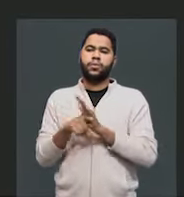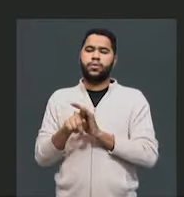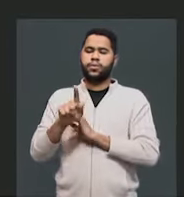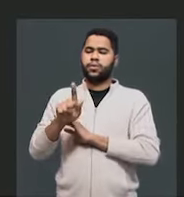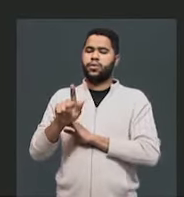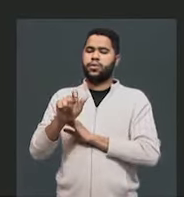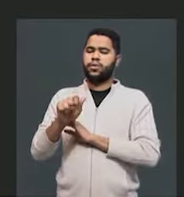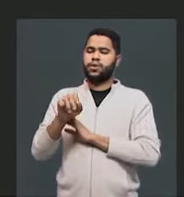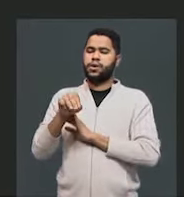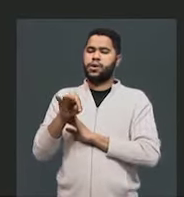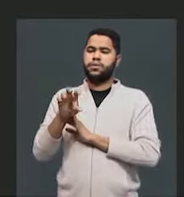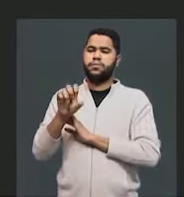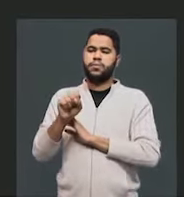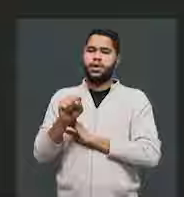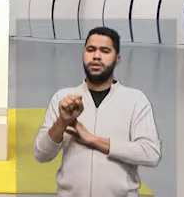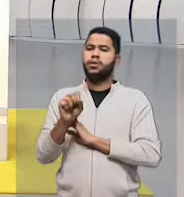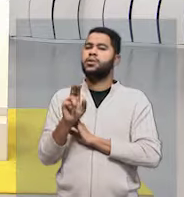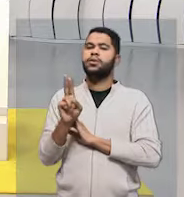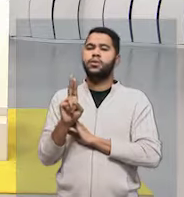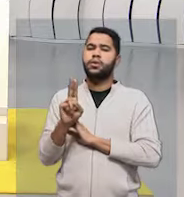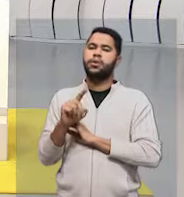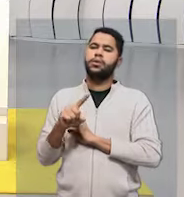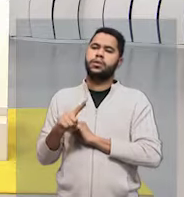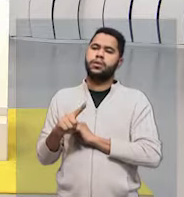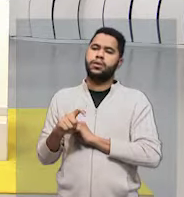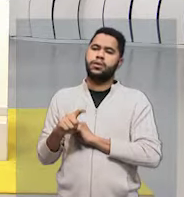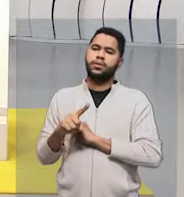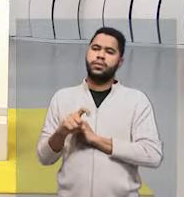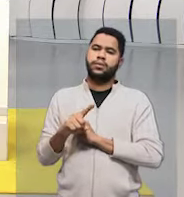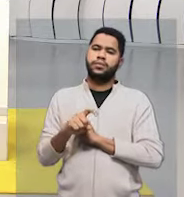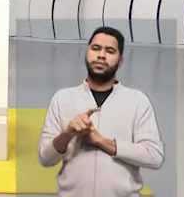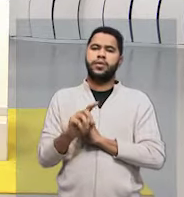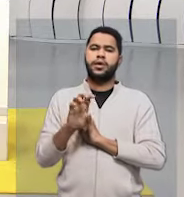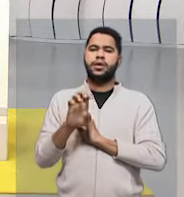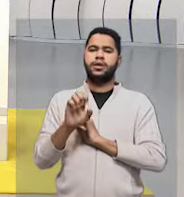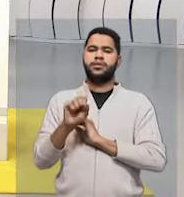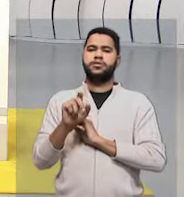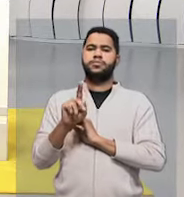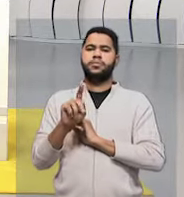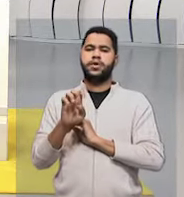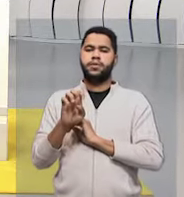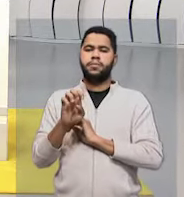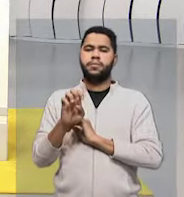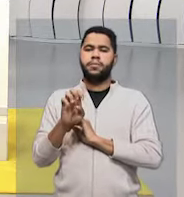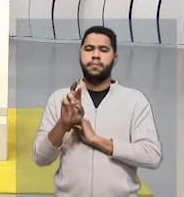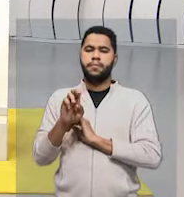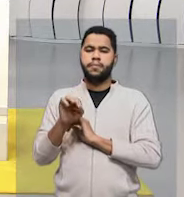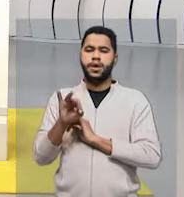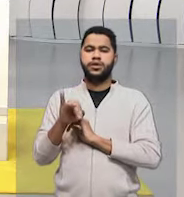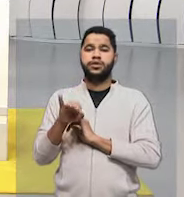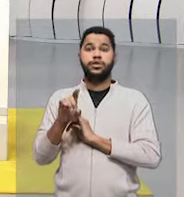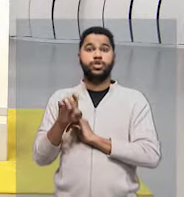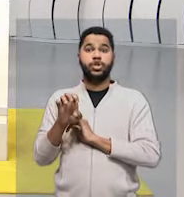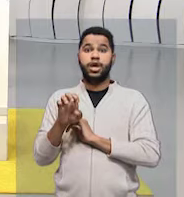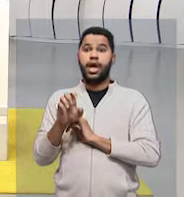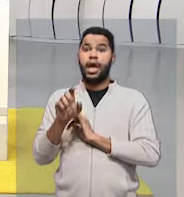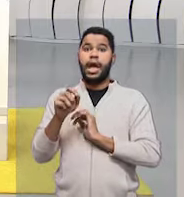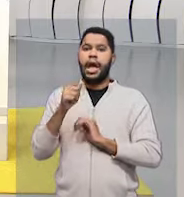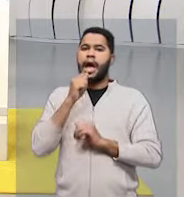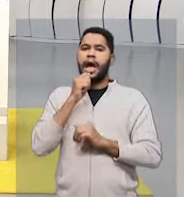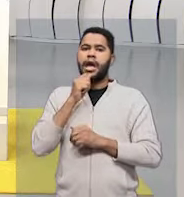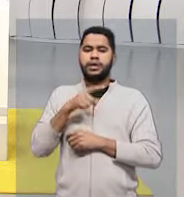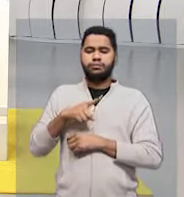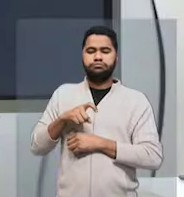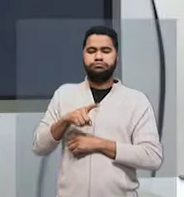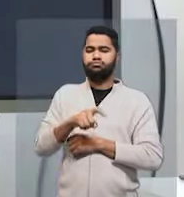gametas, tá certo? Que eu chamo de espermátide. Essa espermátide ainda não tem